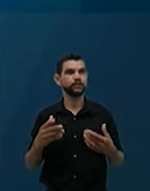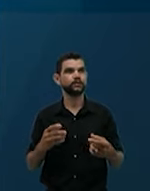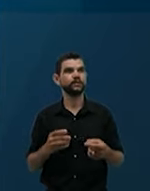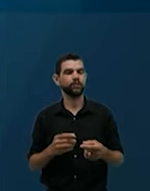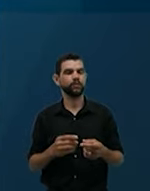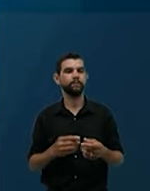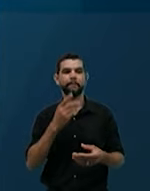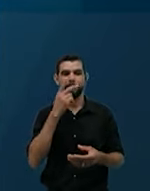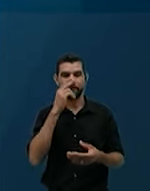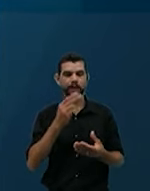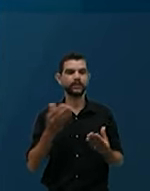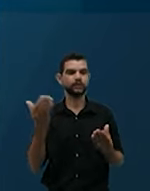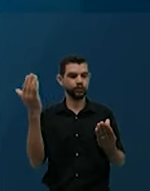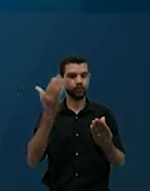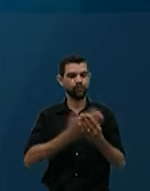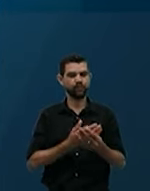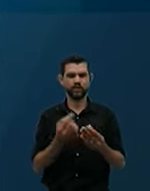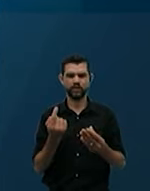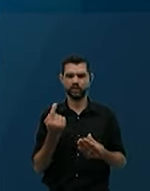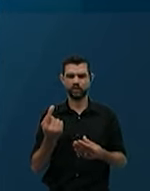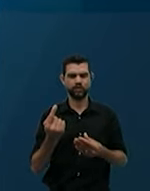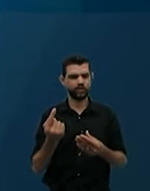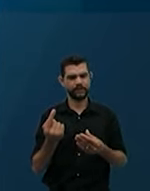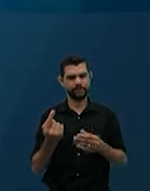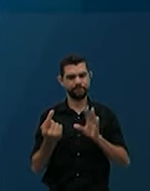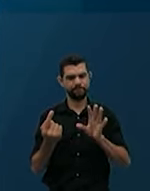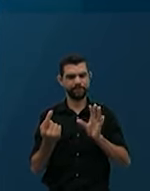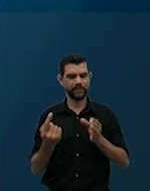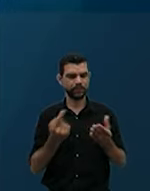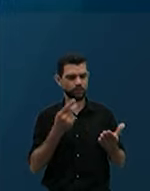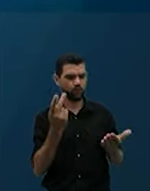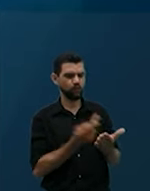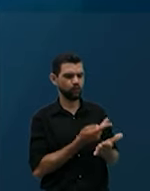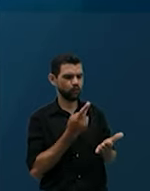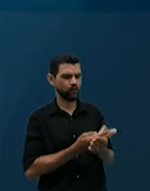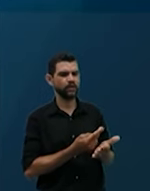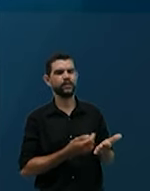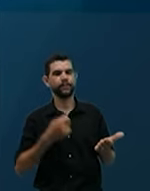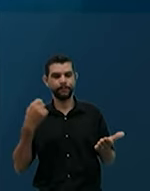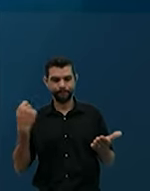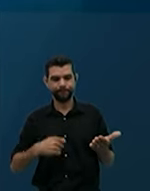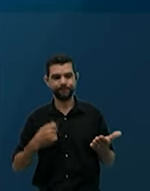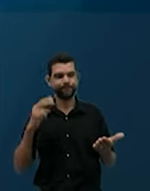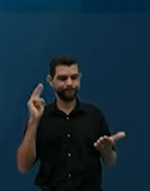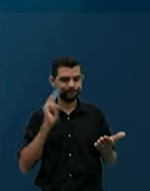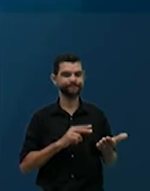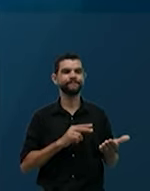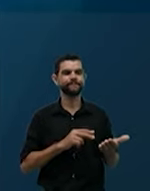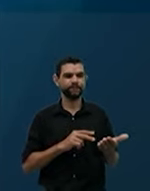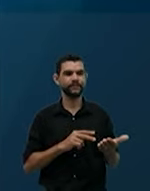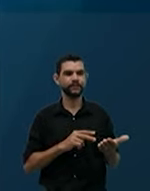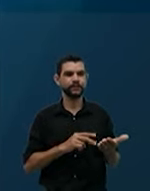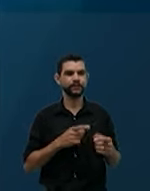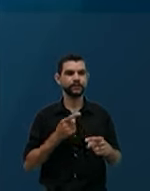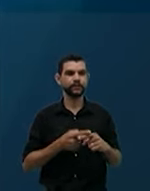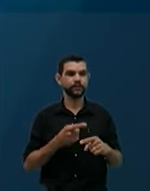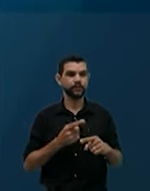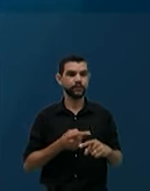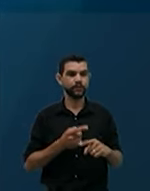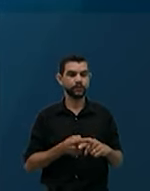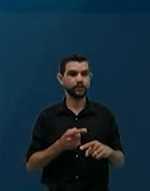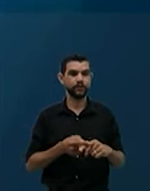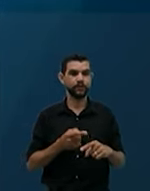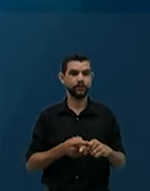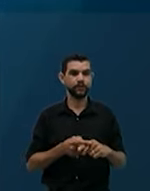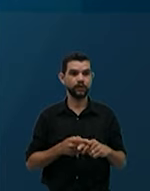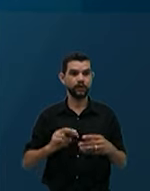caso não viabiliza escusar-se o erro cometido, não só porque se trata, como se diz, nós estamos falando de